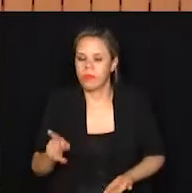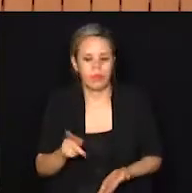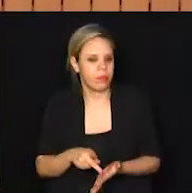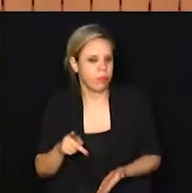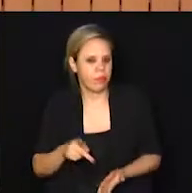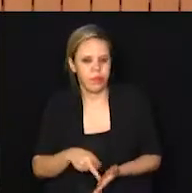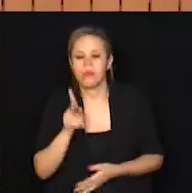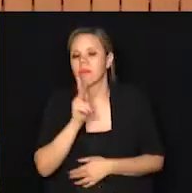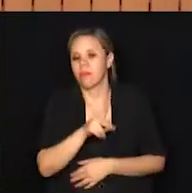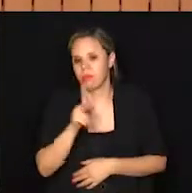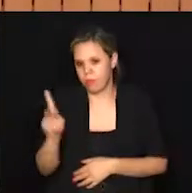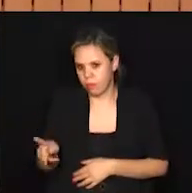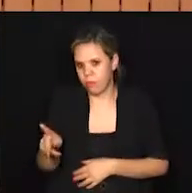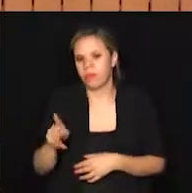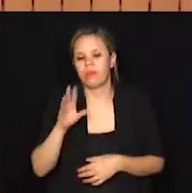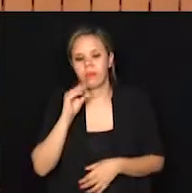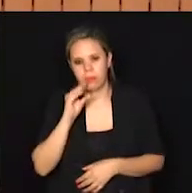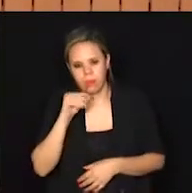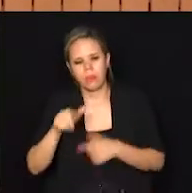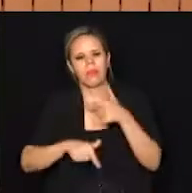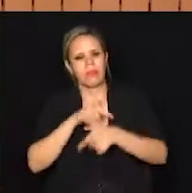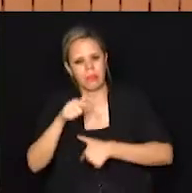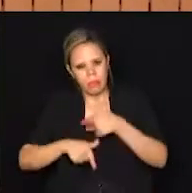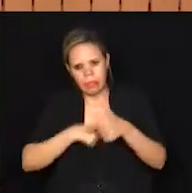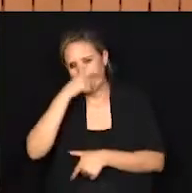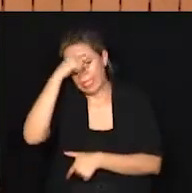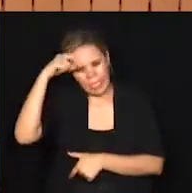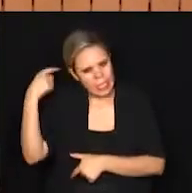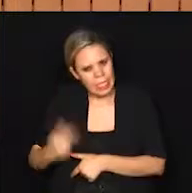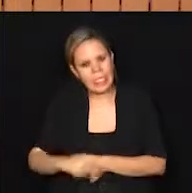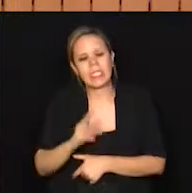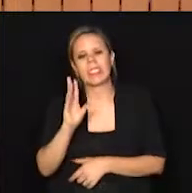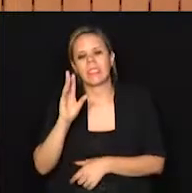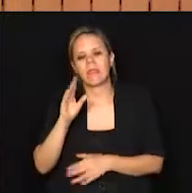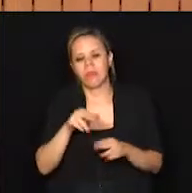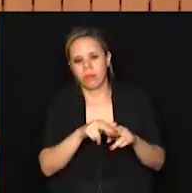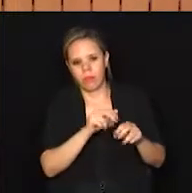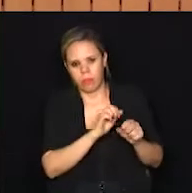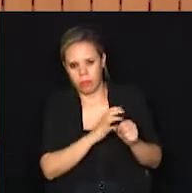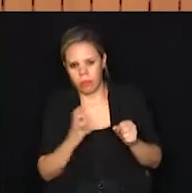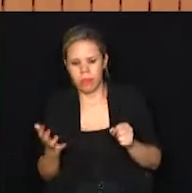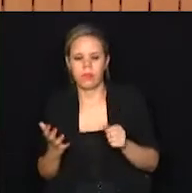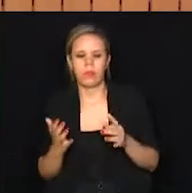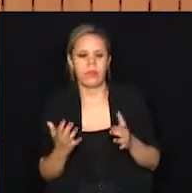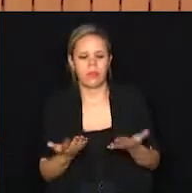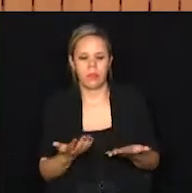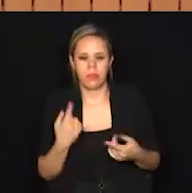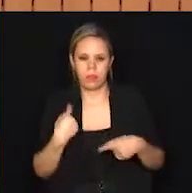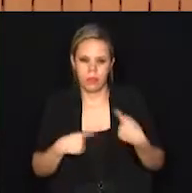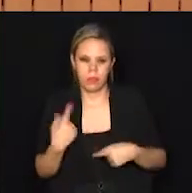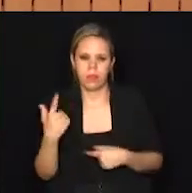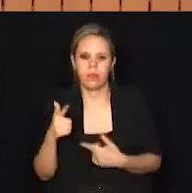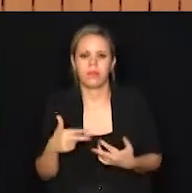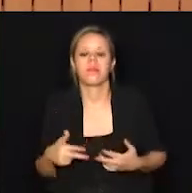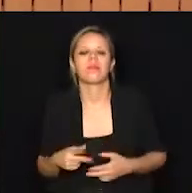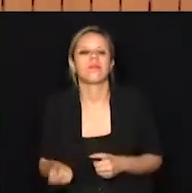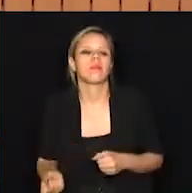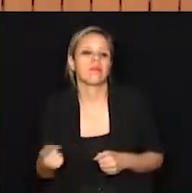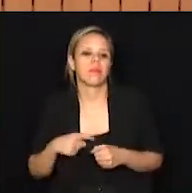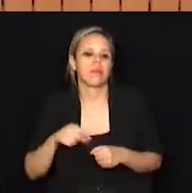vão ficar, essas crianças vão reprovar, vão aprovar, essas crianças vão ter a possibilidade de recuperar esse ano que foi perdido